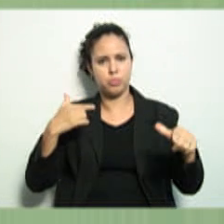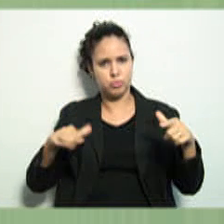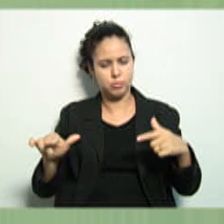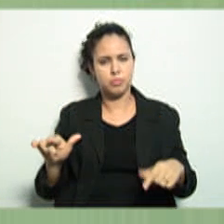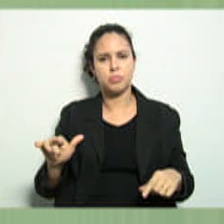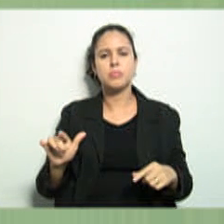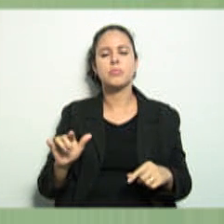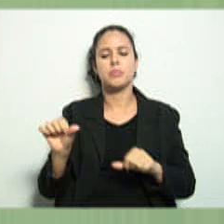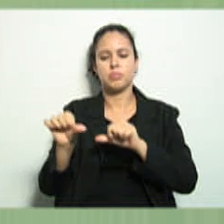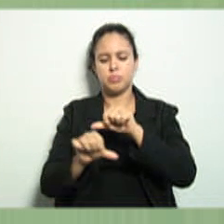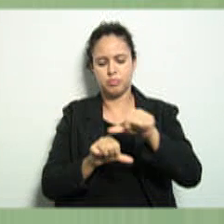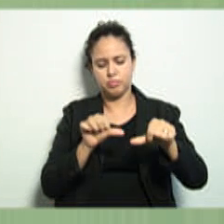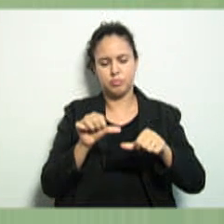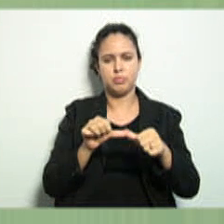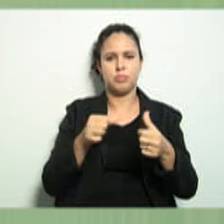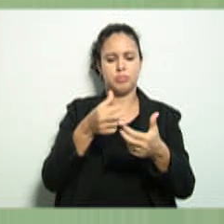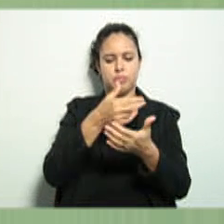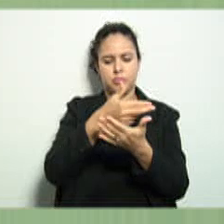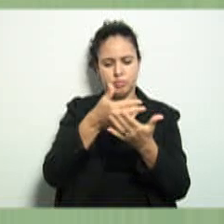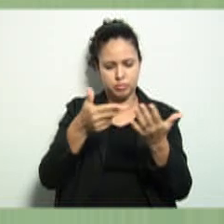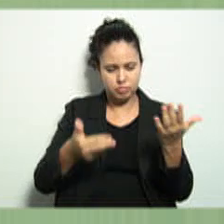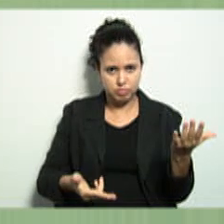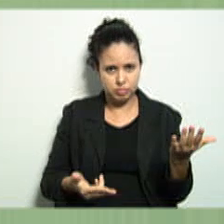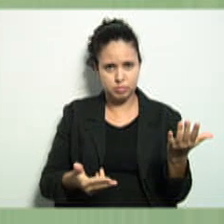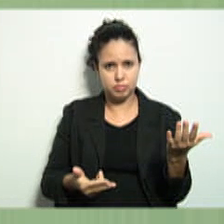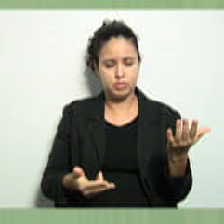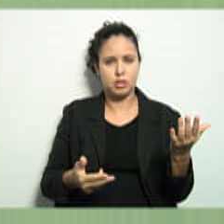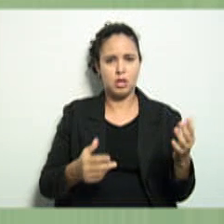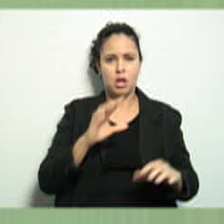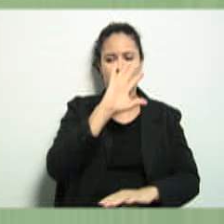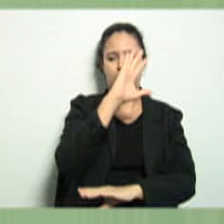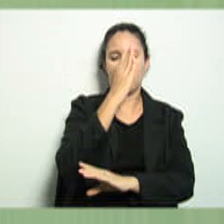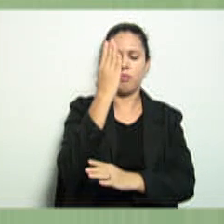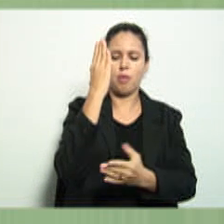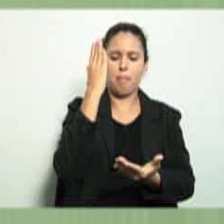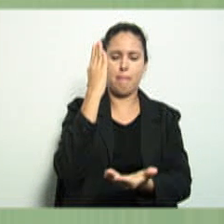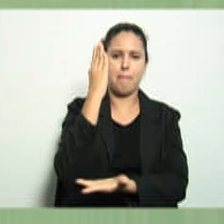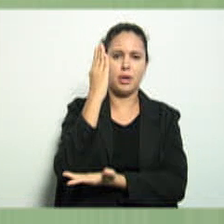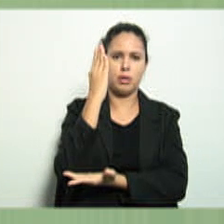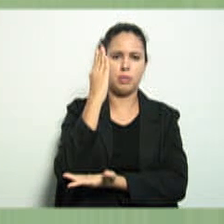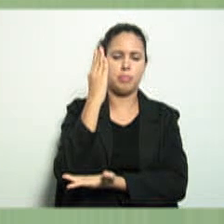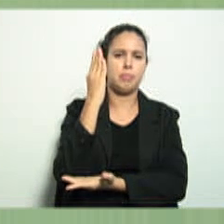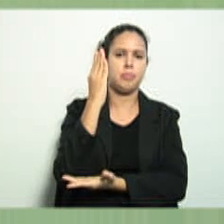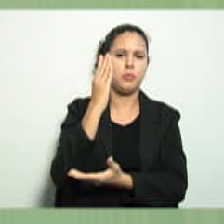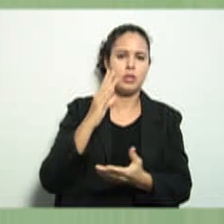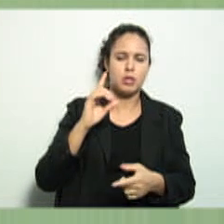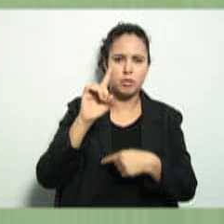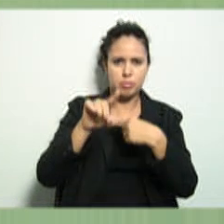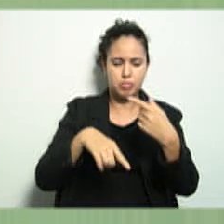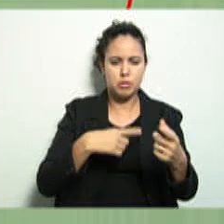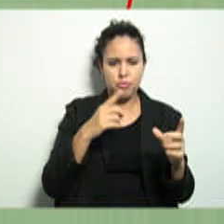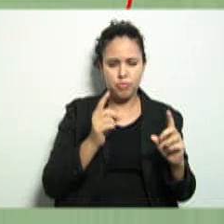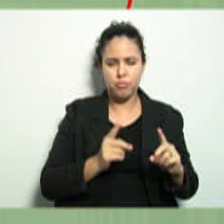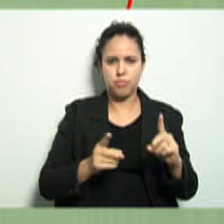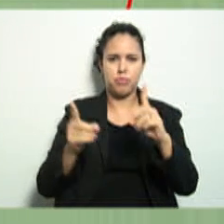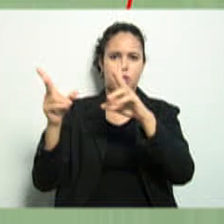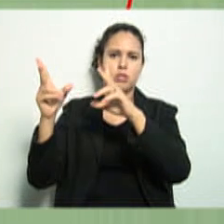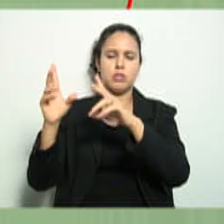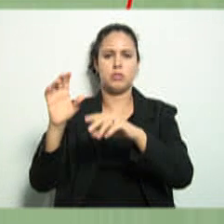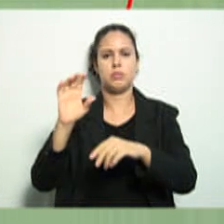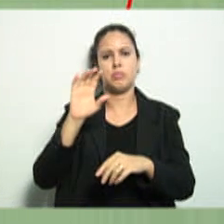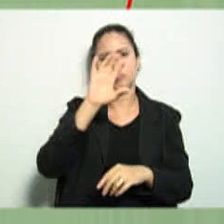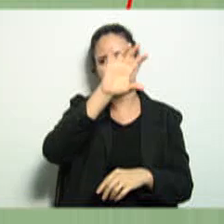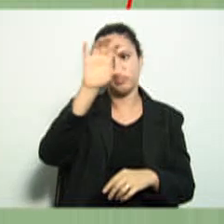industrial. Isso quer dizer que ela sai daqui bruta, com uma lucratividade irrisória e vai ser beneficiada em outras